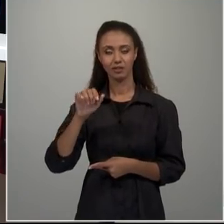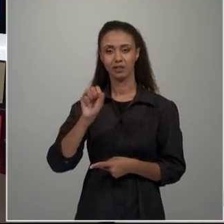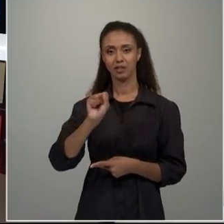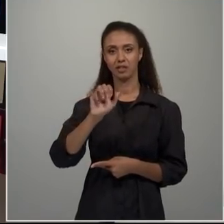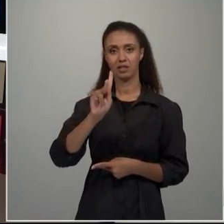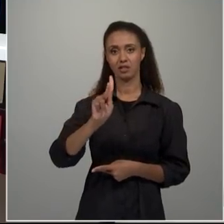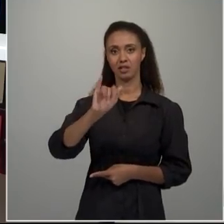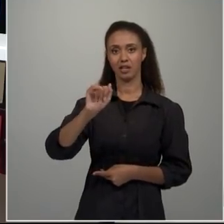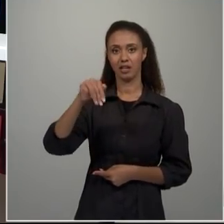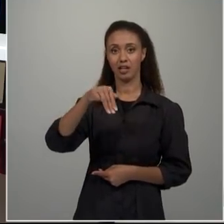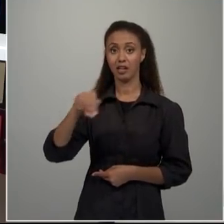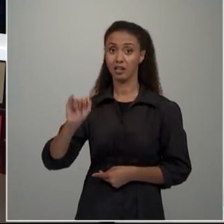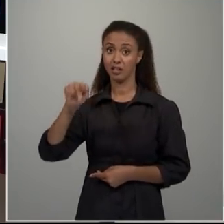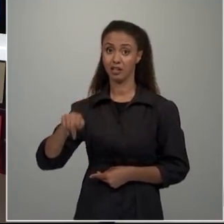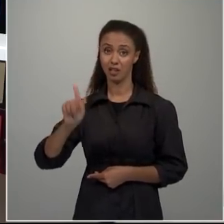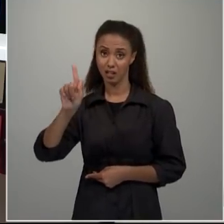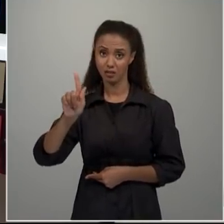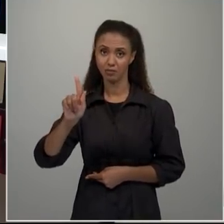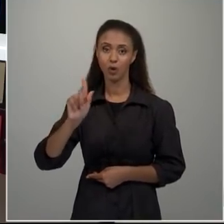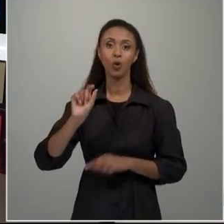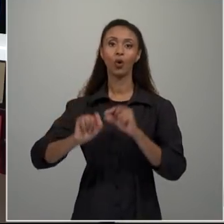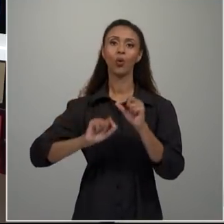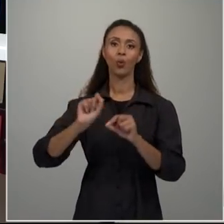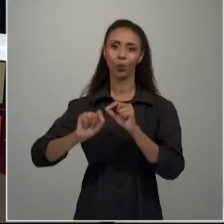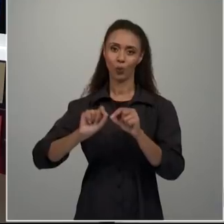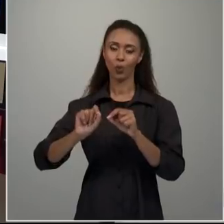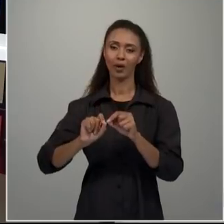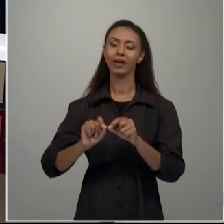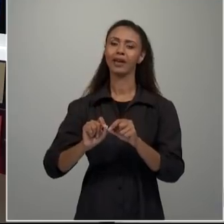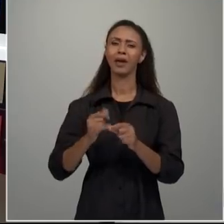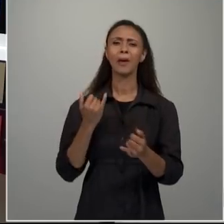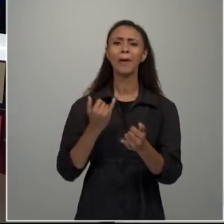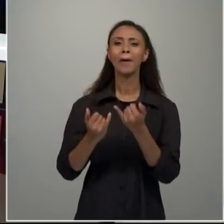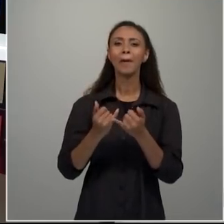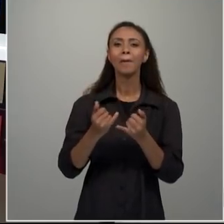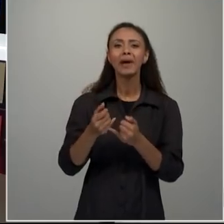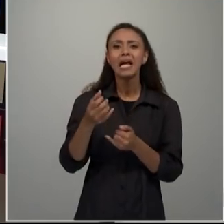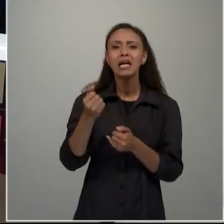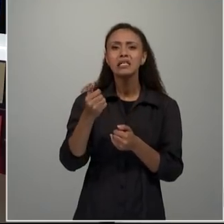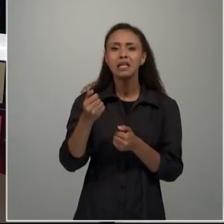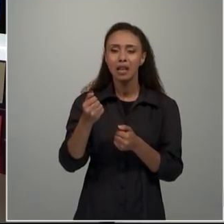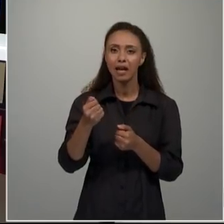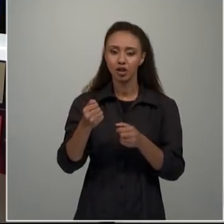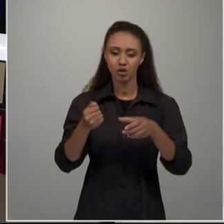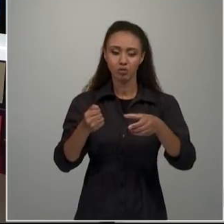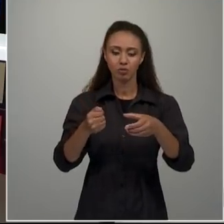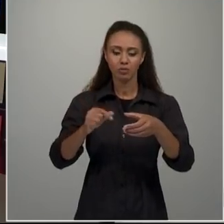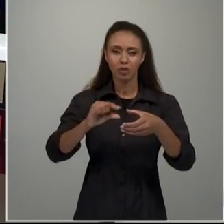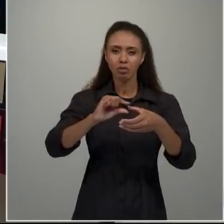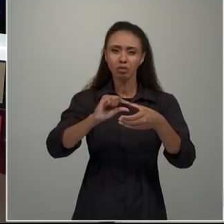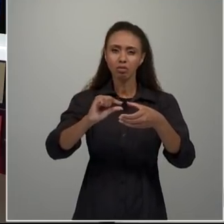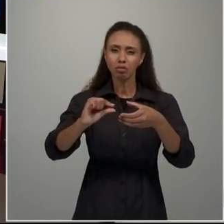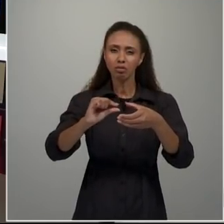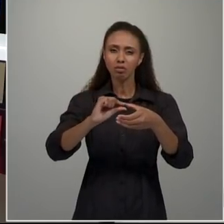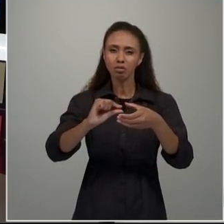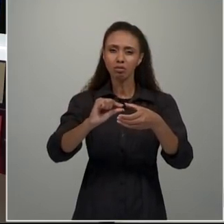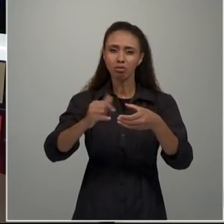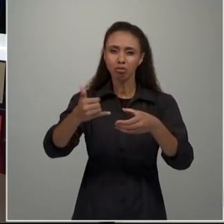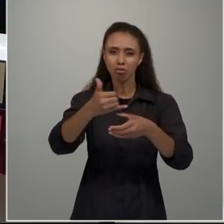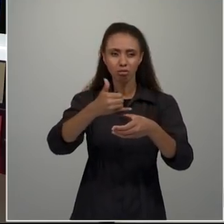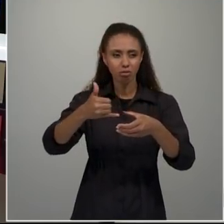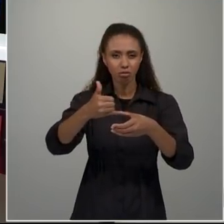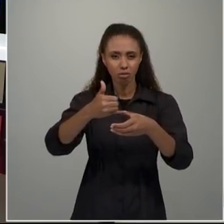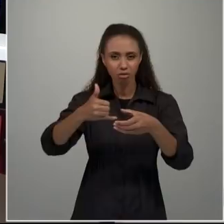tirar a nata do leite está hoje não trouxe um vídeo pra vocês quiserem disponibiliza na verdade assim se por leite para ferver você tira